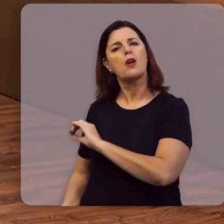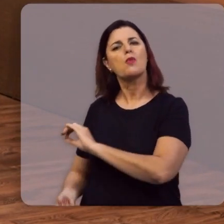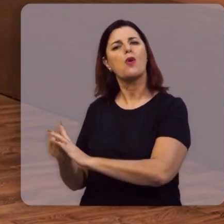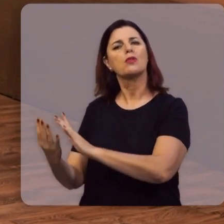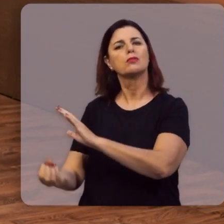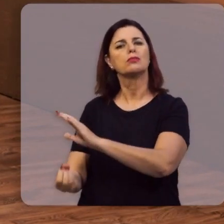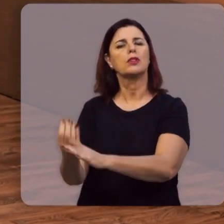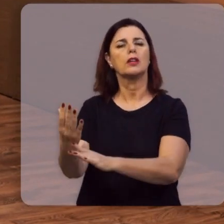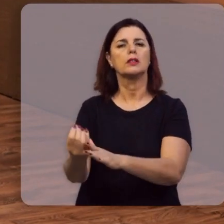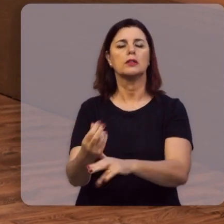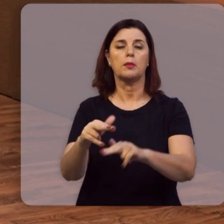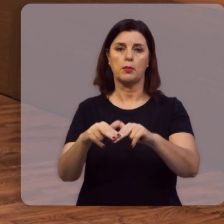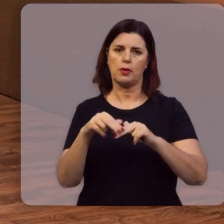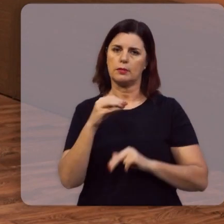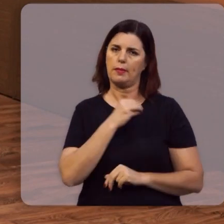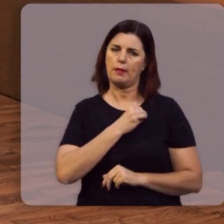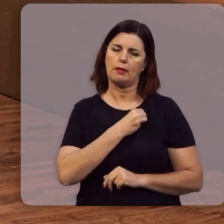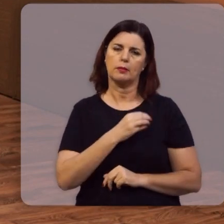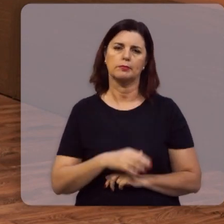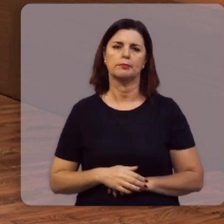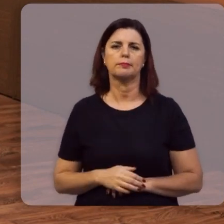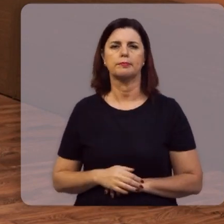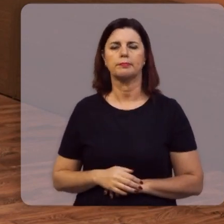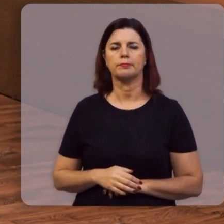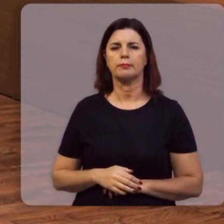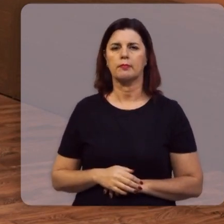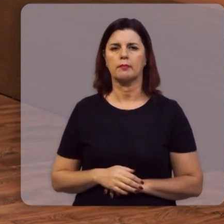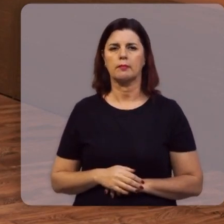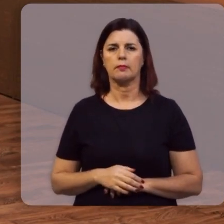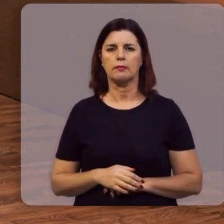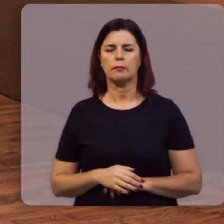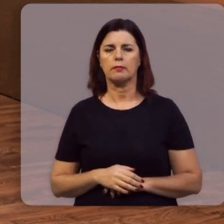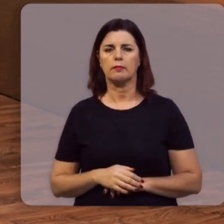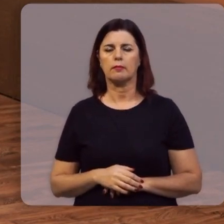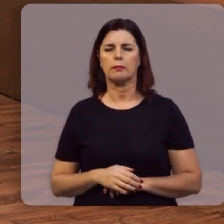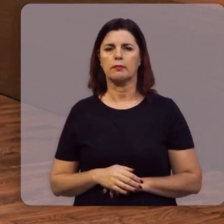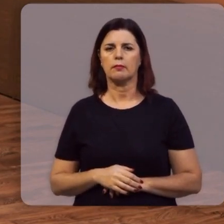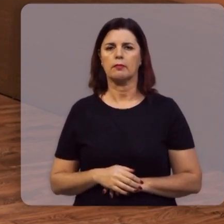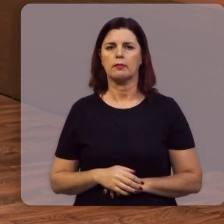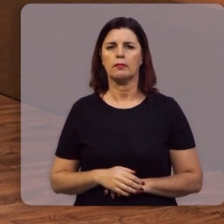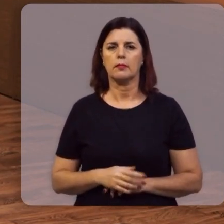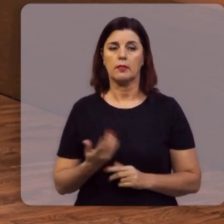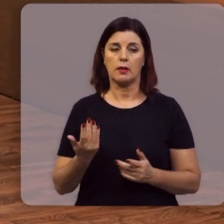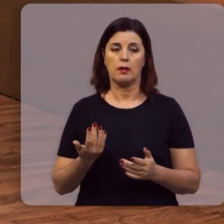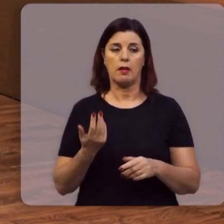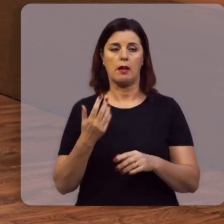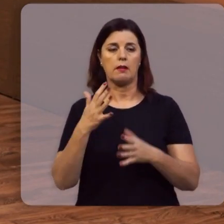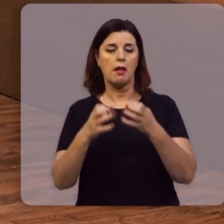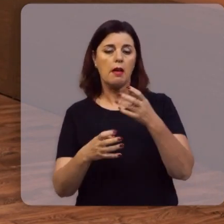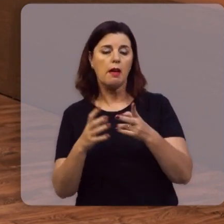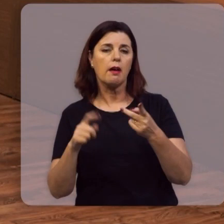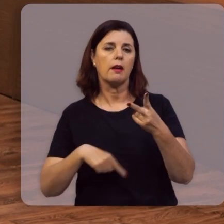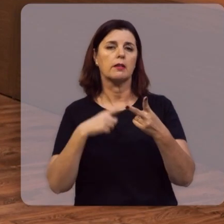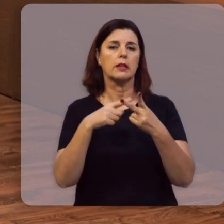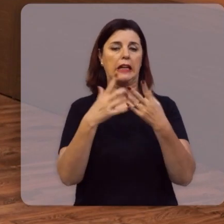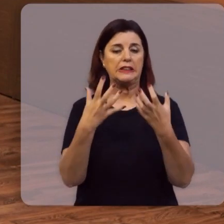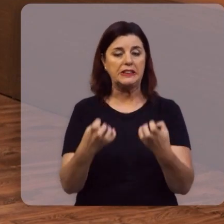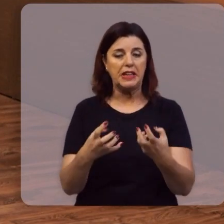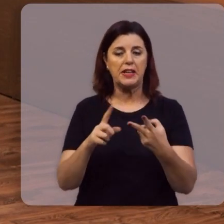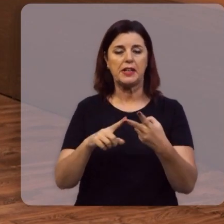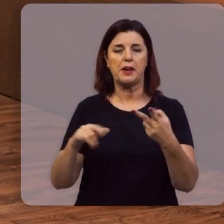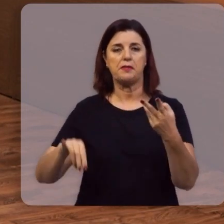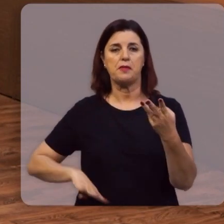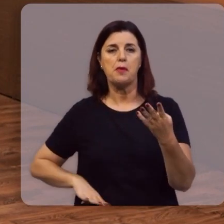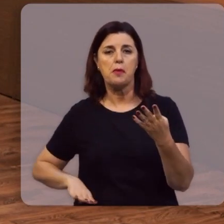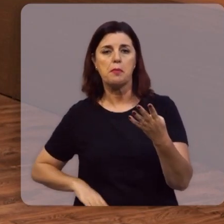e consequências de seu pecado. A seca, a guerra, a